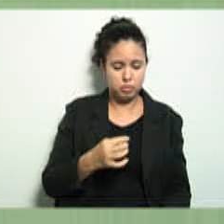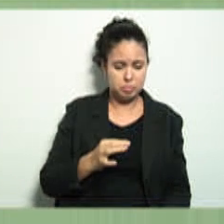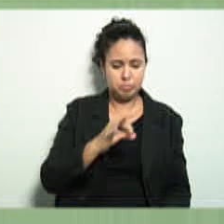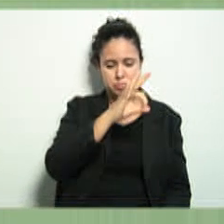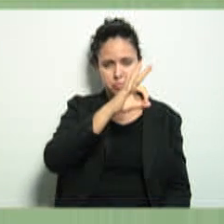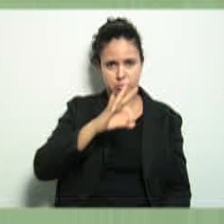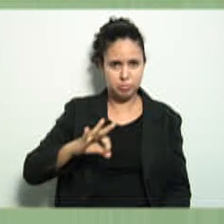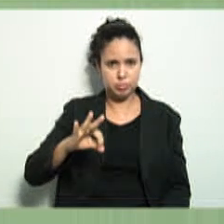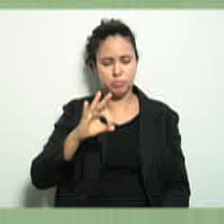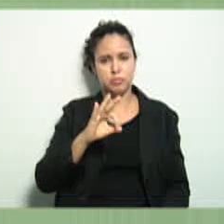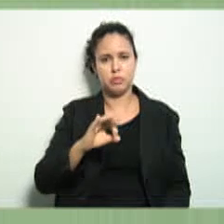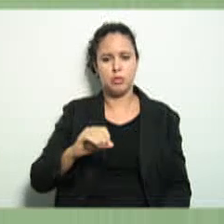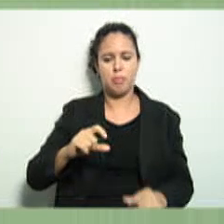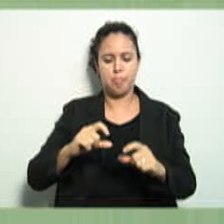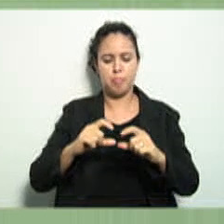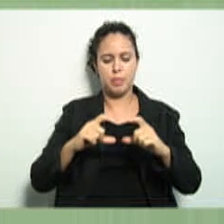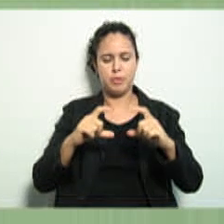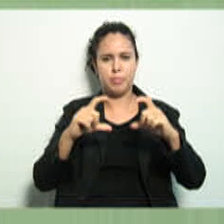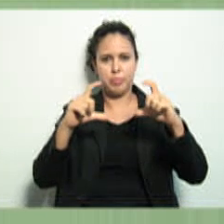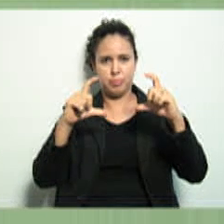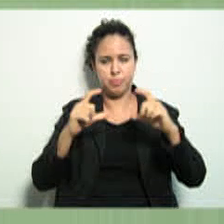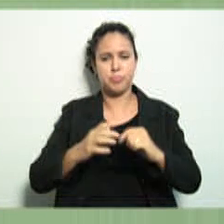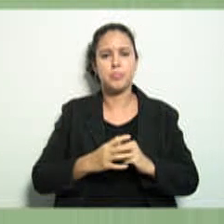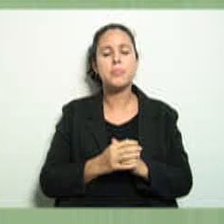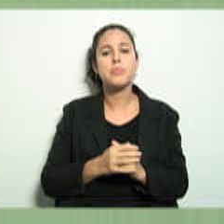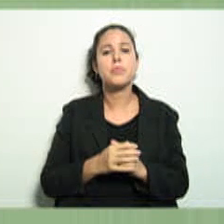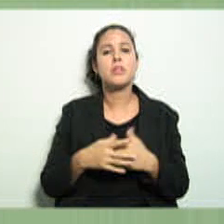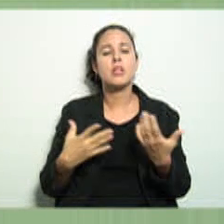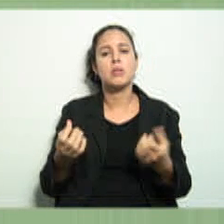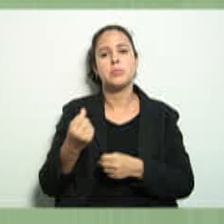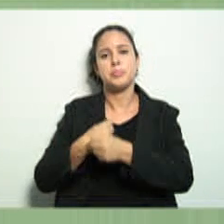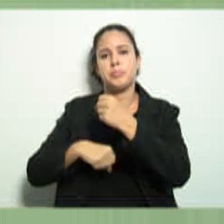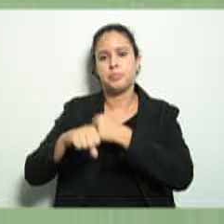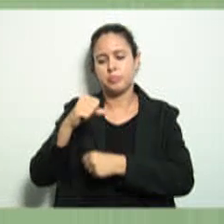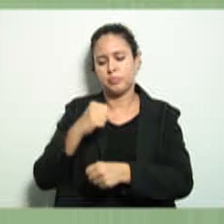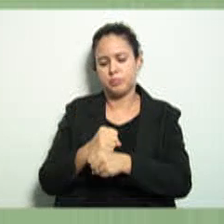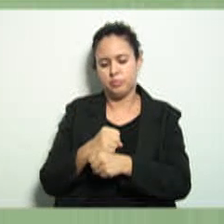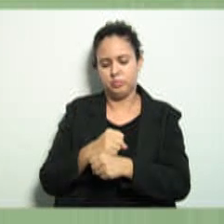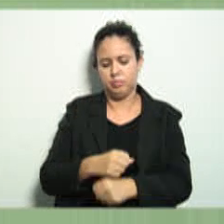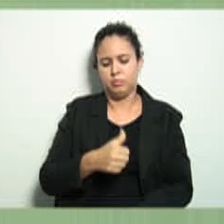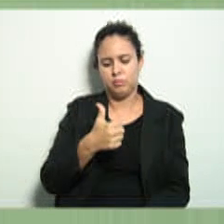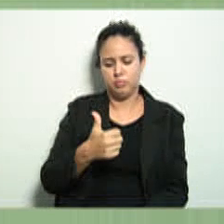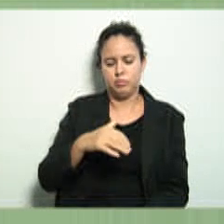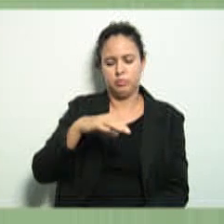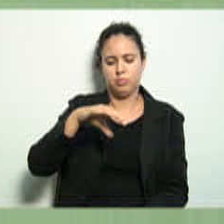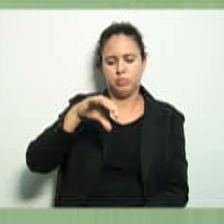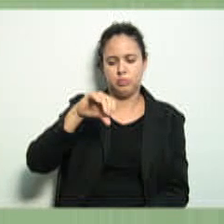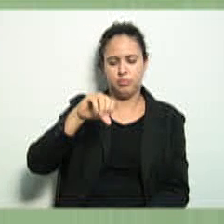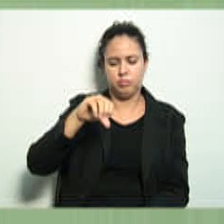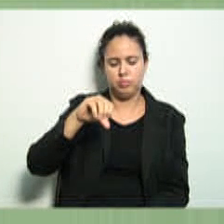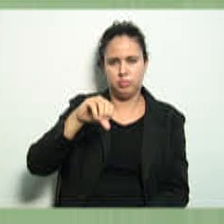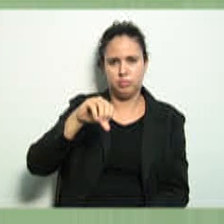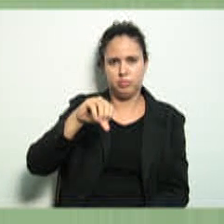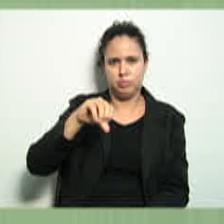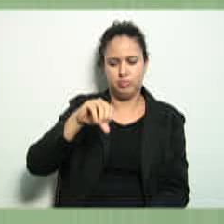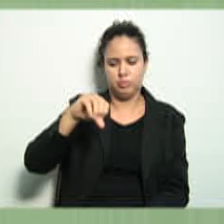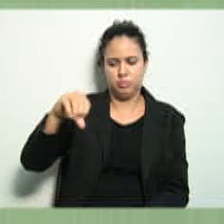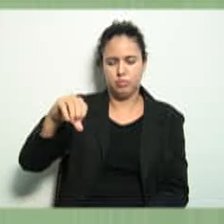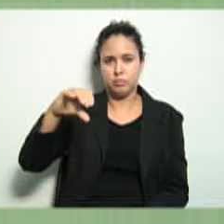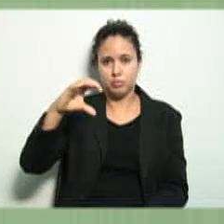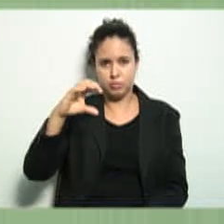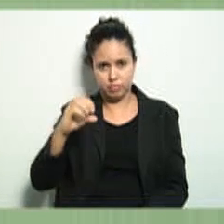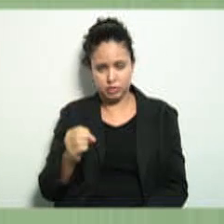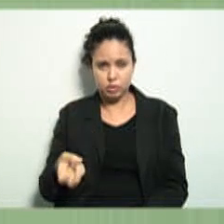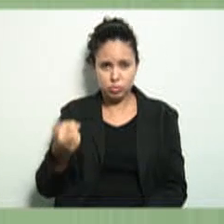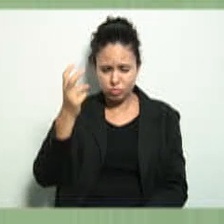4.106% de aumento. Veja que, então, na década de 90, 95, era uma cultura que ainda